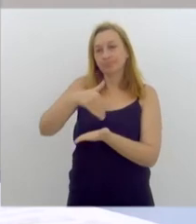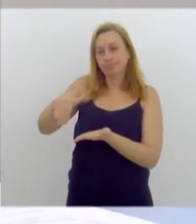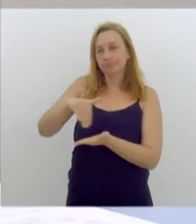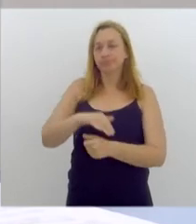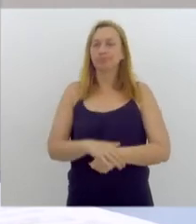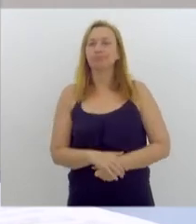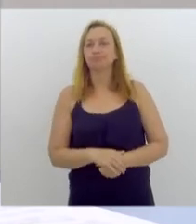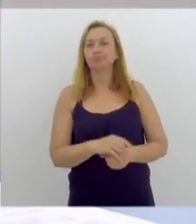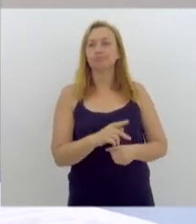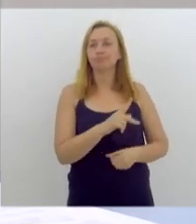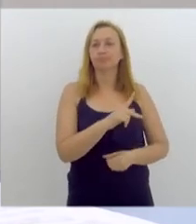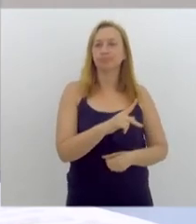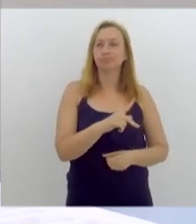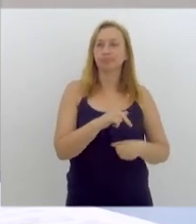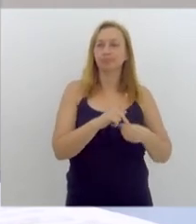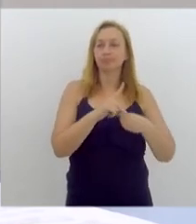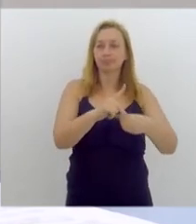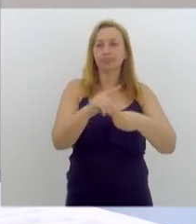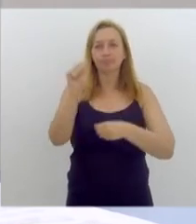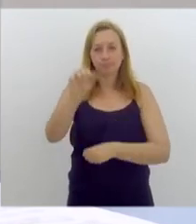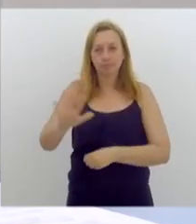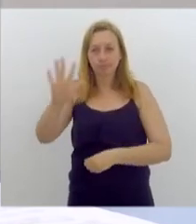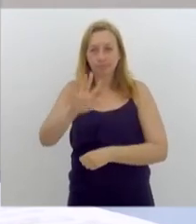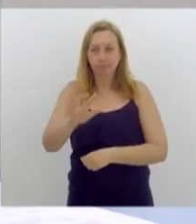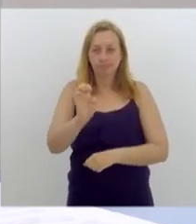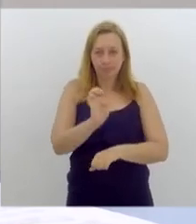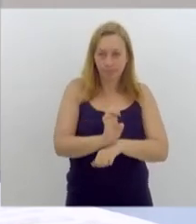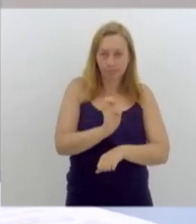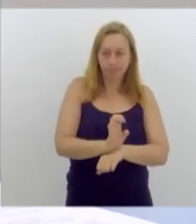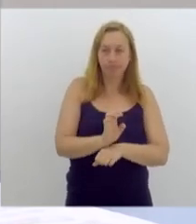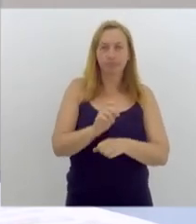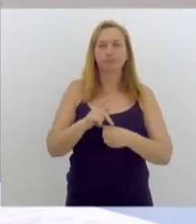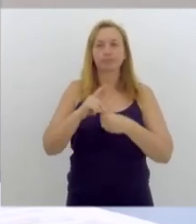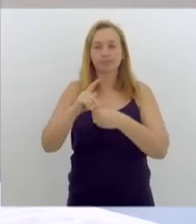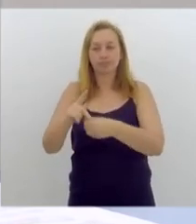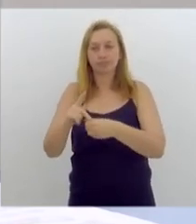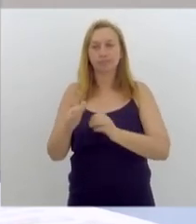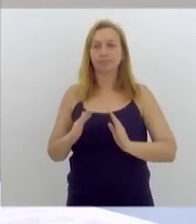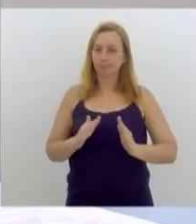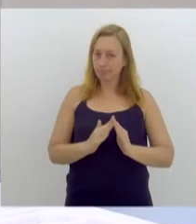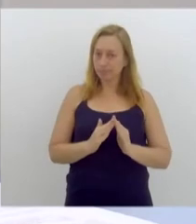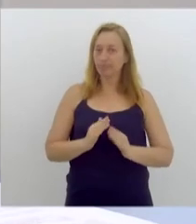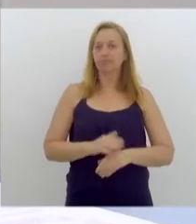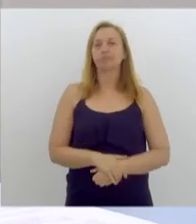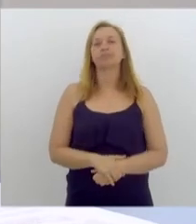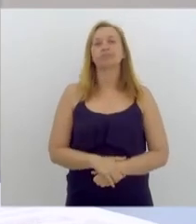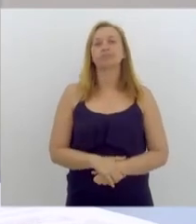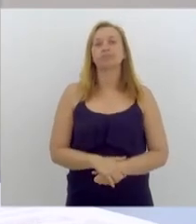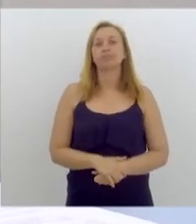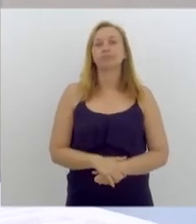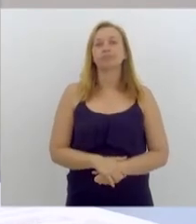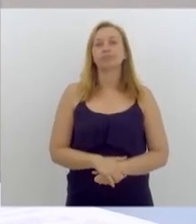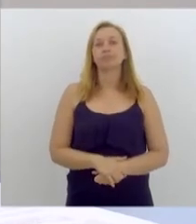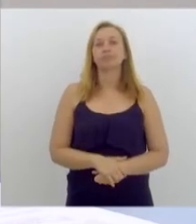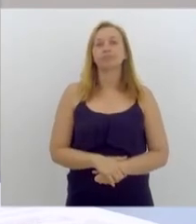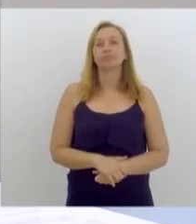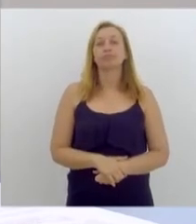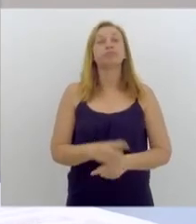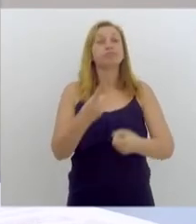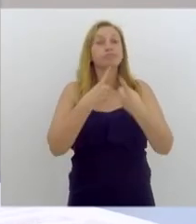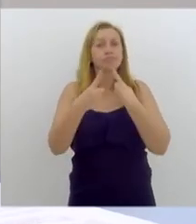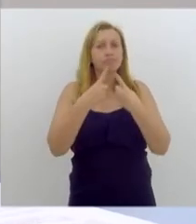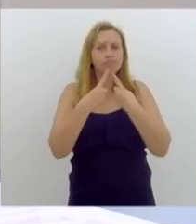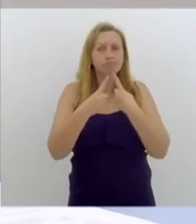A Procuradoria Geral do Estado e A Procuradoria da casa única exclusivamente para